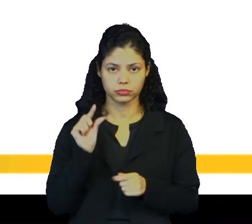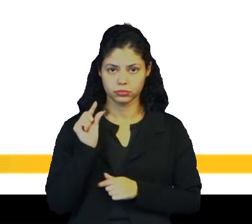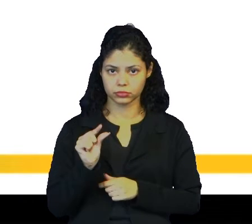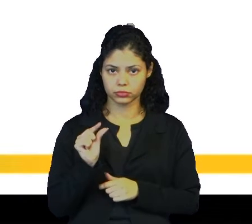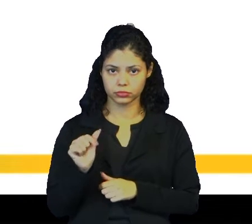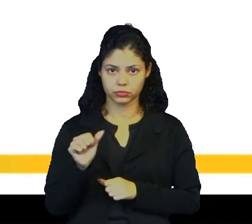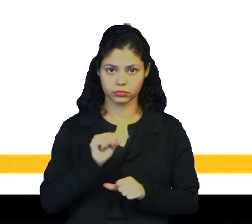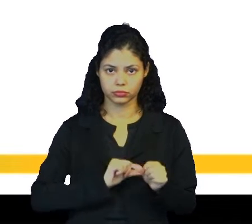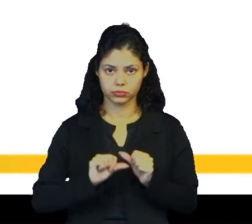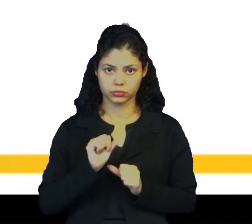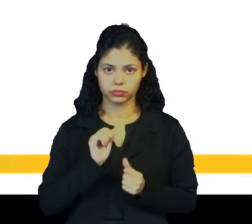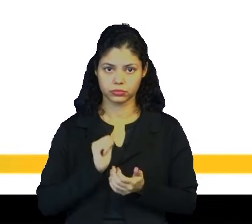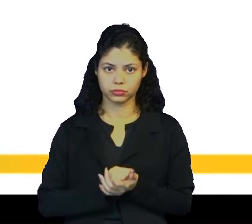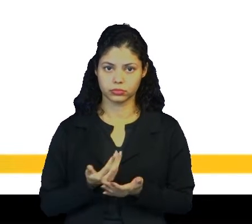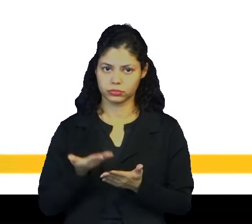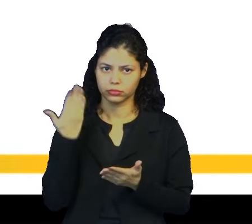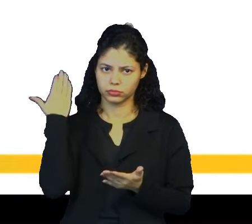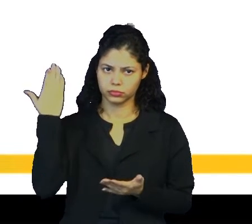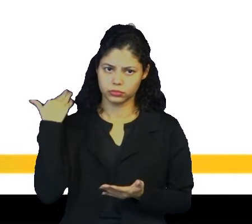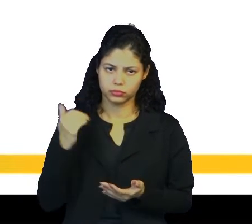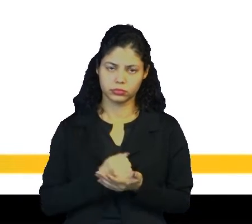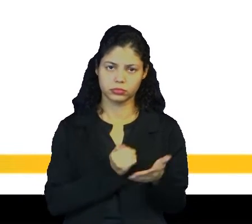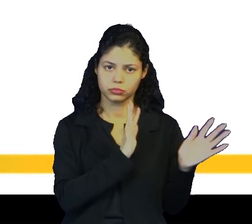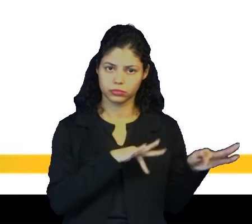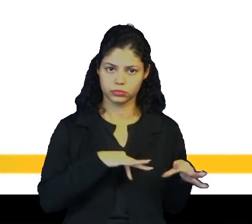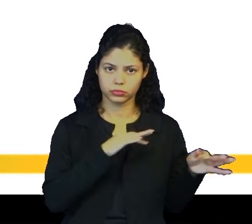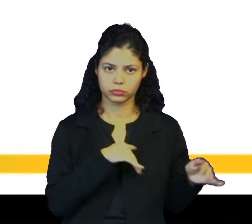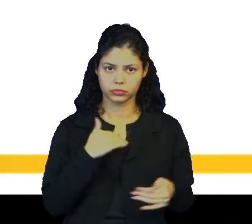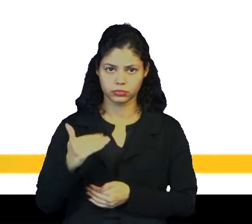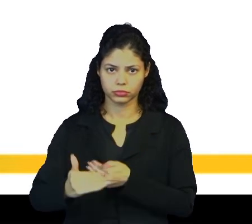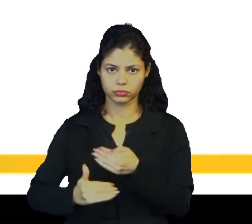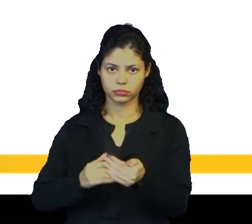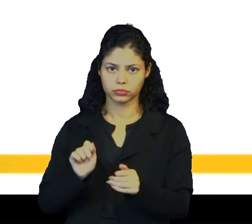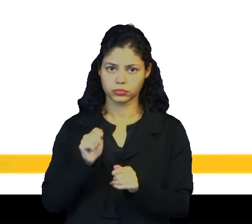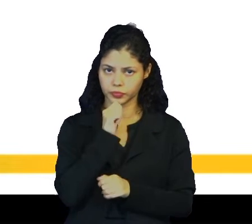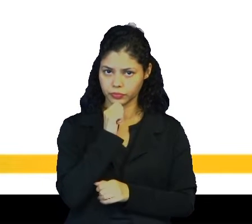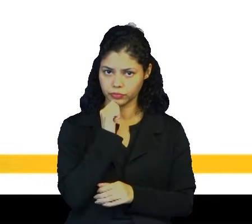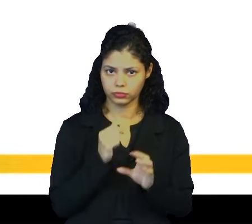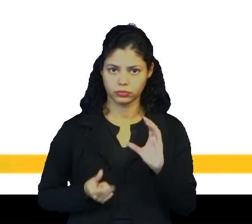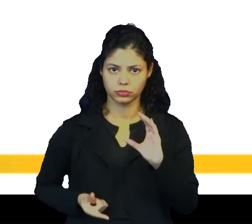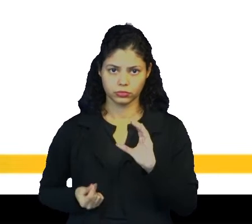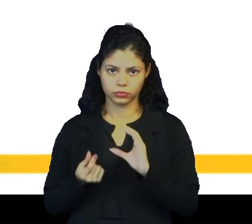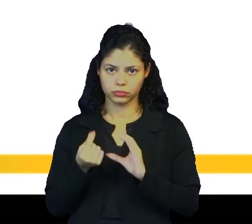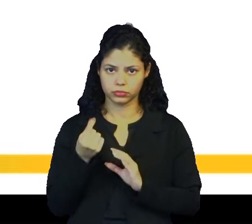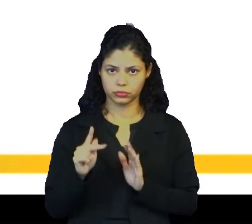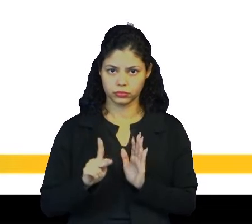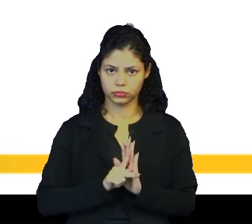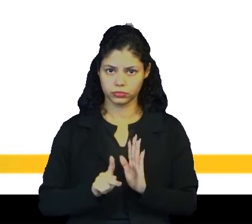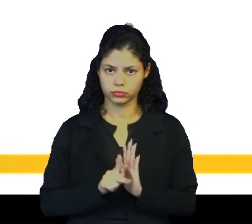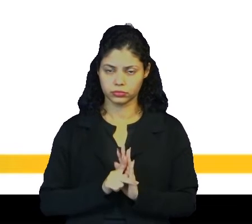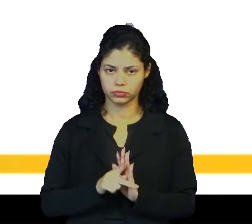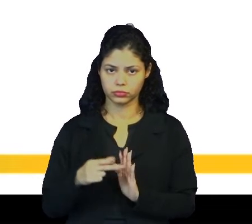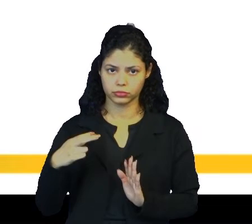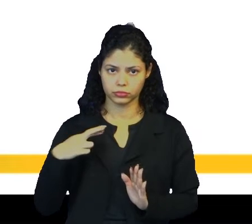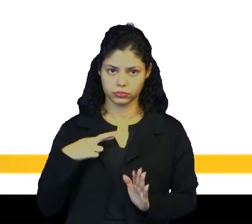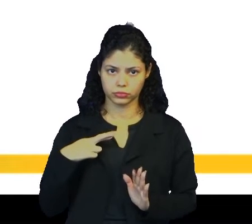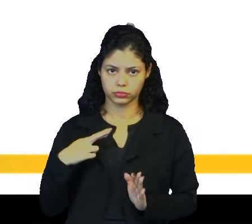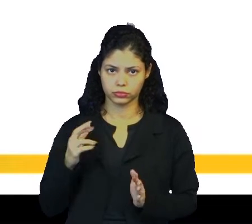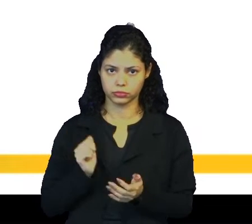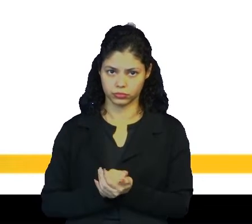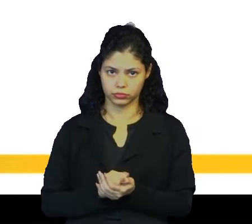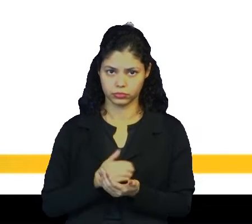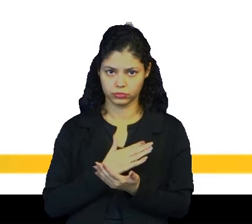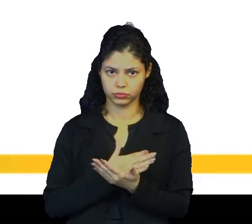pouco mudaram desde a era feudal, né, evoluíram para o capitalismo. A propriedade privada dos meios de